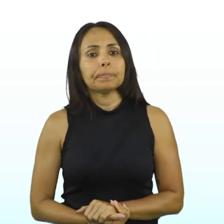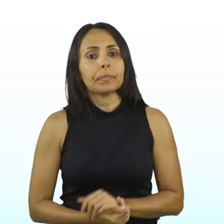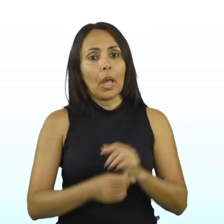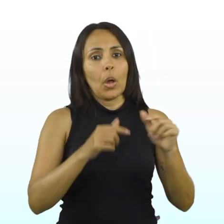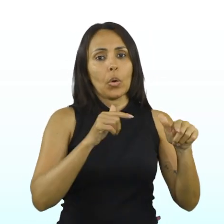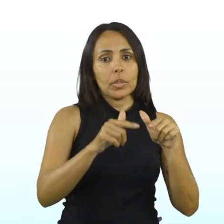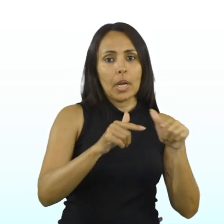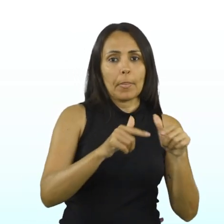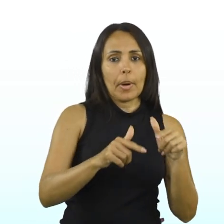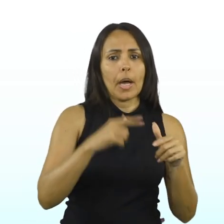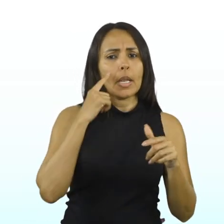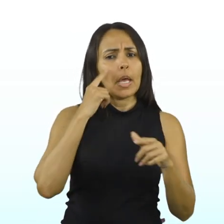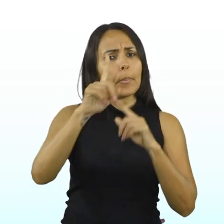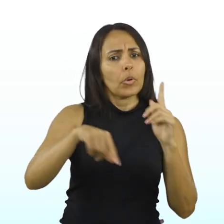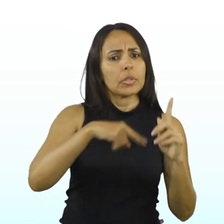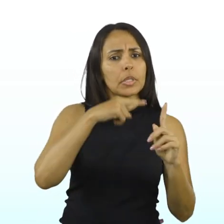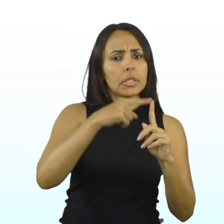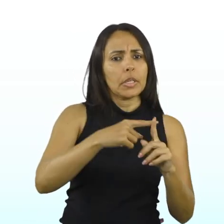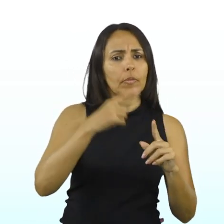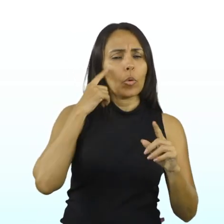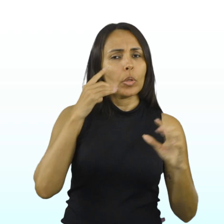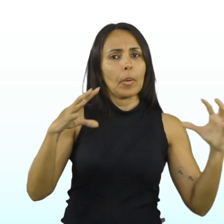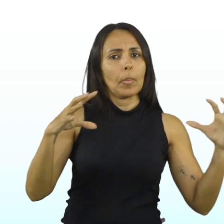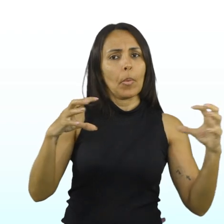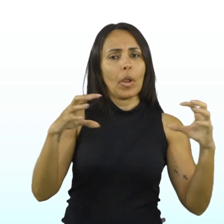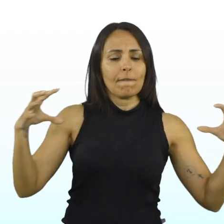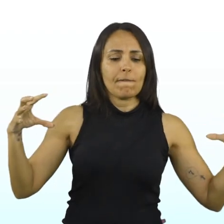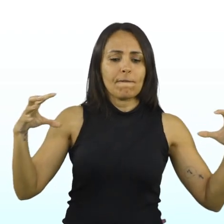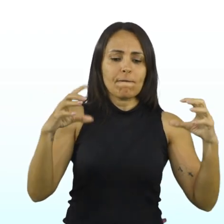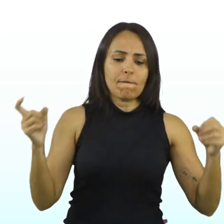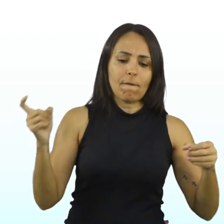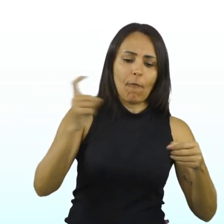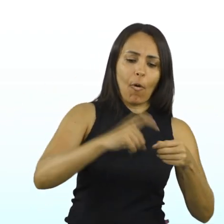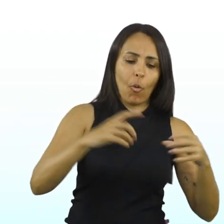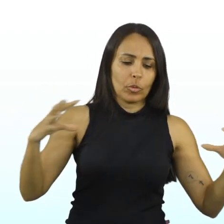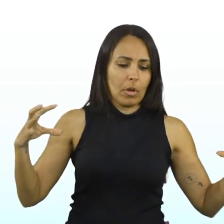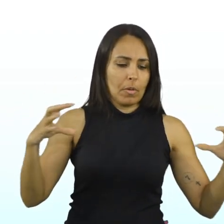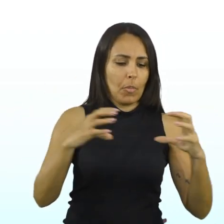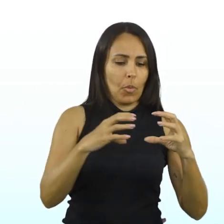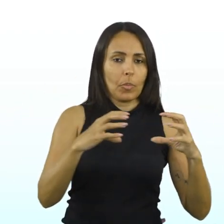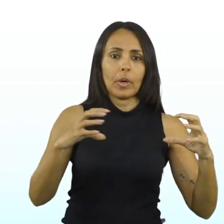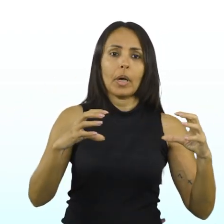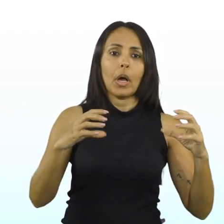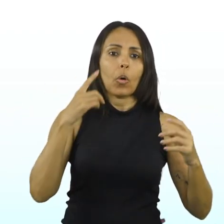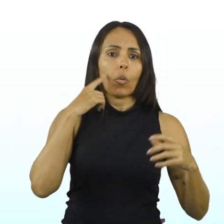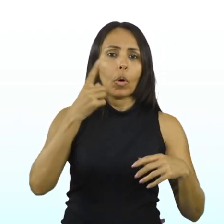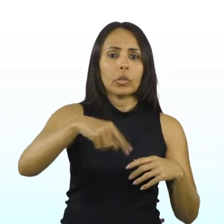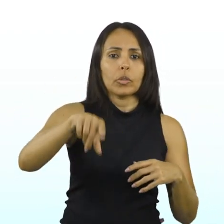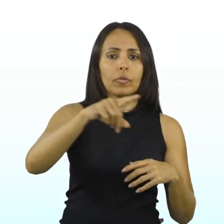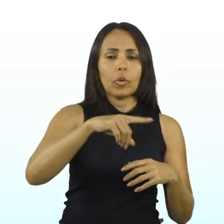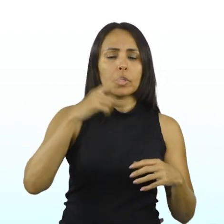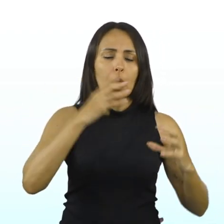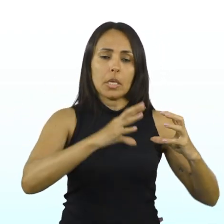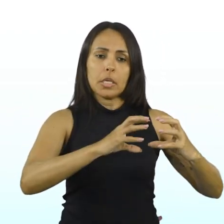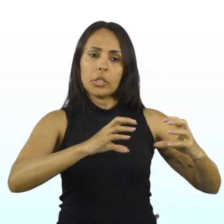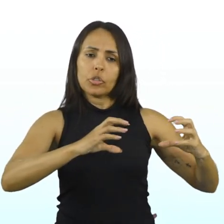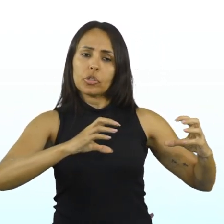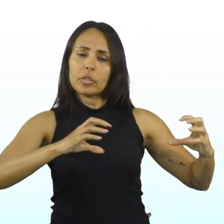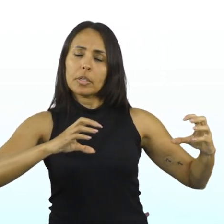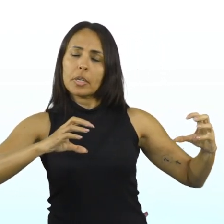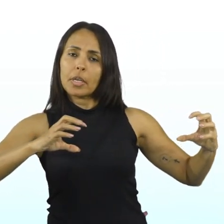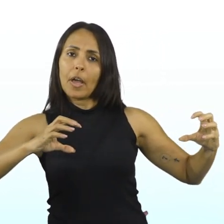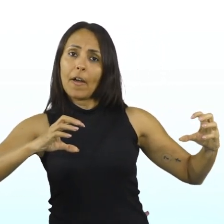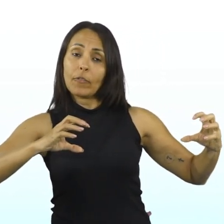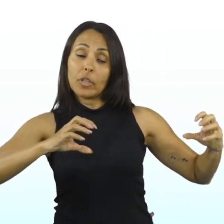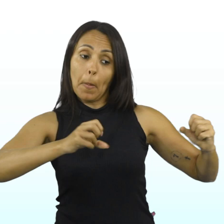o trabalho da força elástica é positivo quando a mola está voltando à posição inicial. Porque quando você estica, você